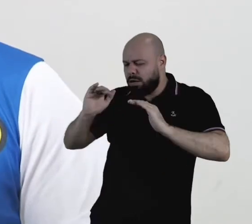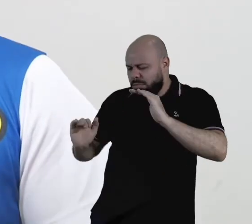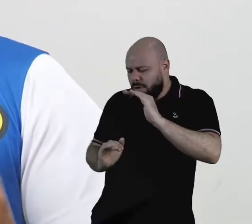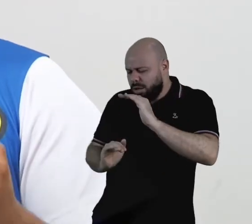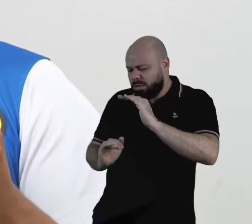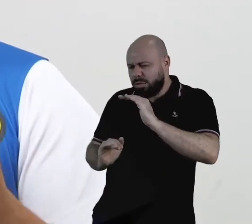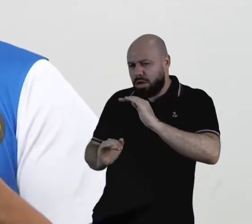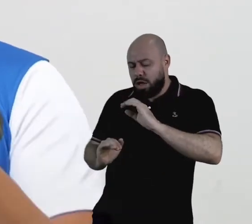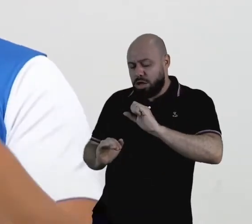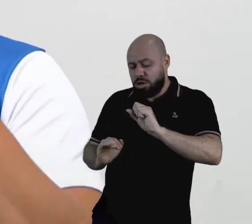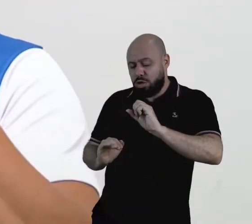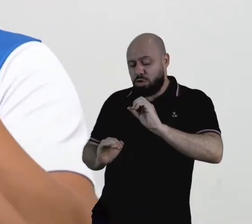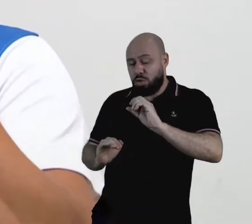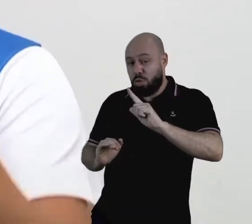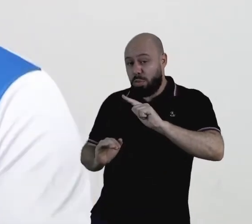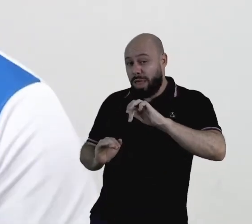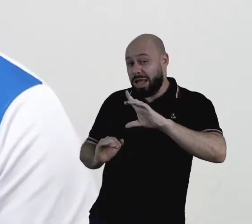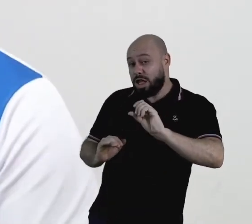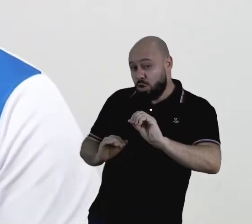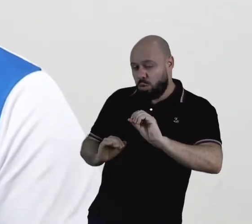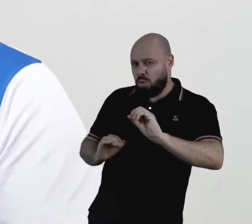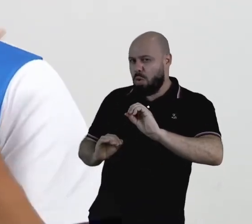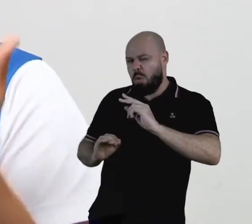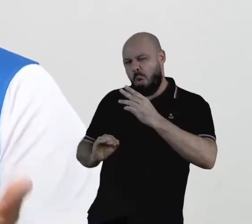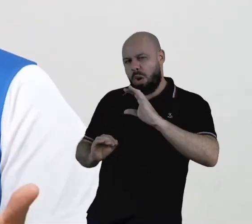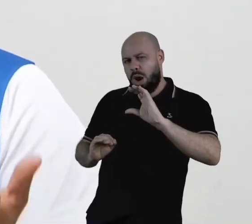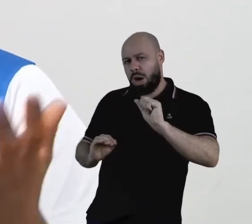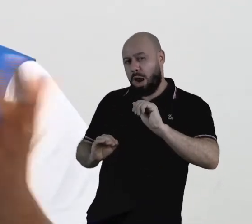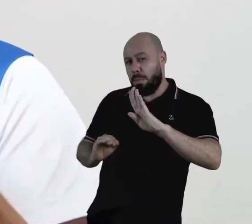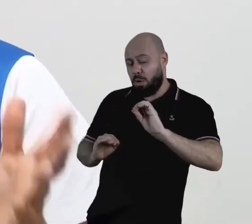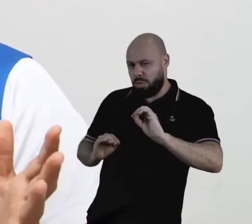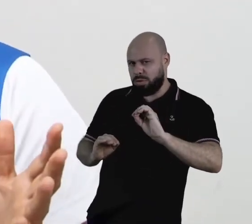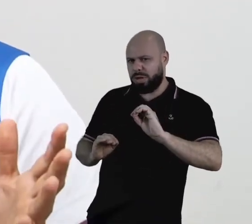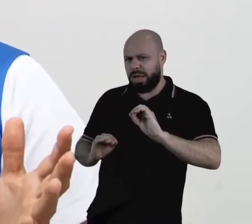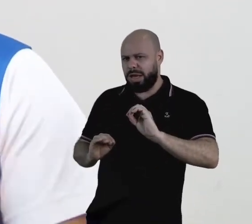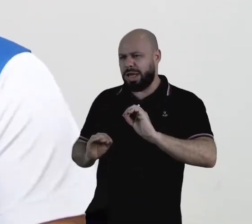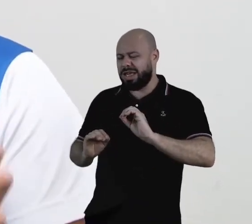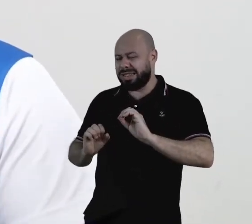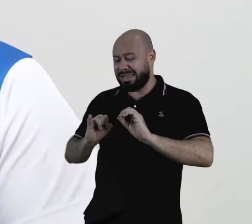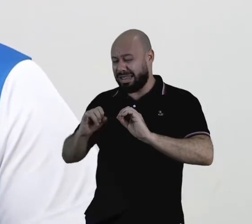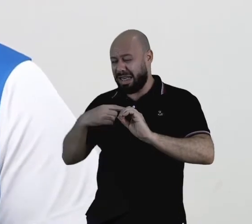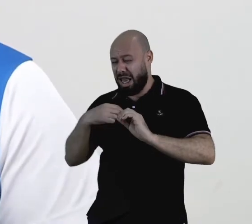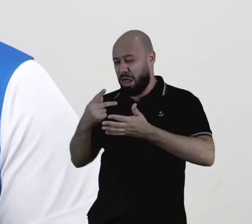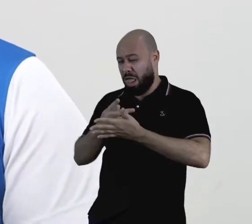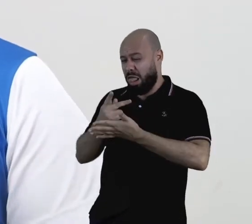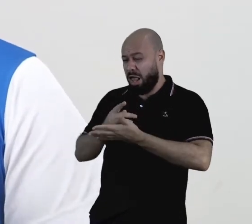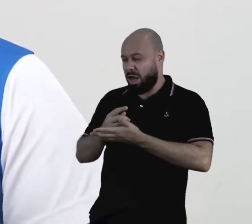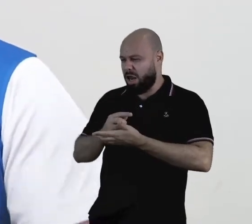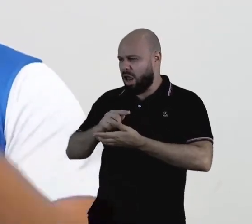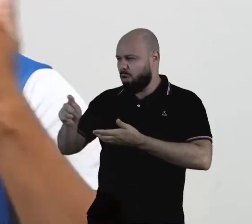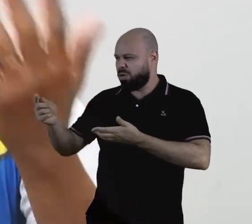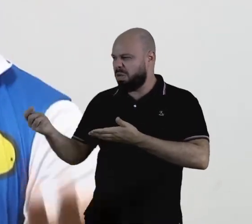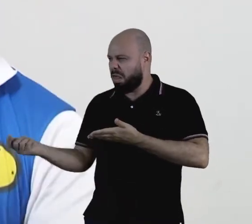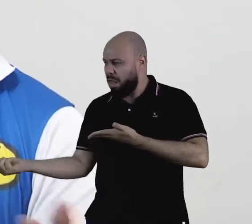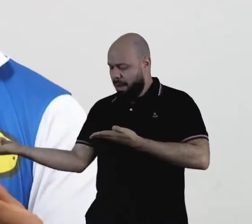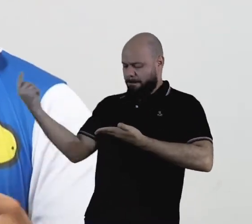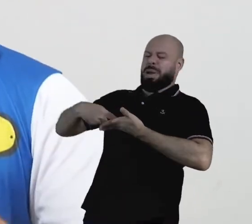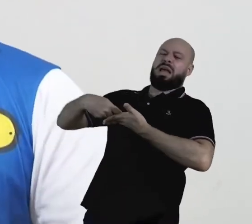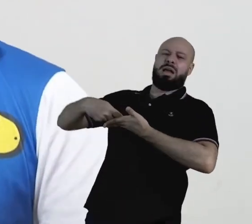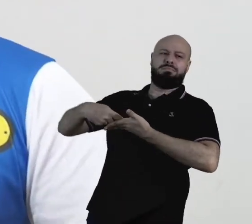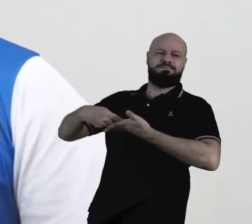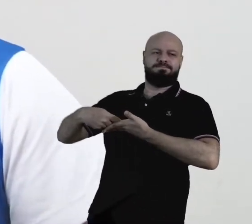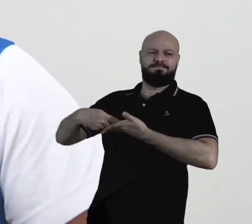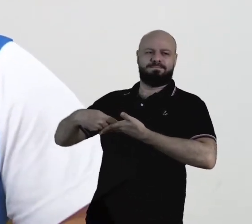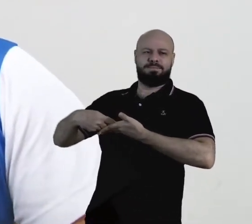cabos, eles sofriam espancamentos se eles cometessem alguma falta que fosse considerada grave. Uma falta de respeito,